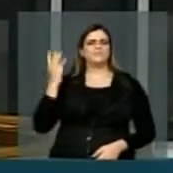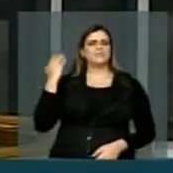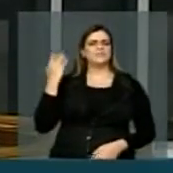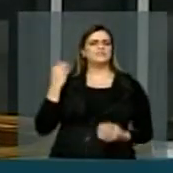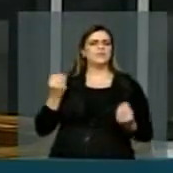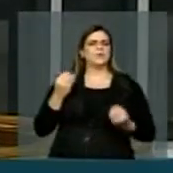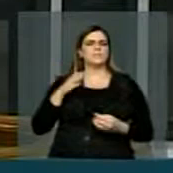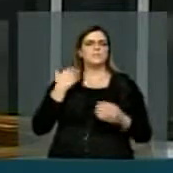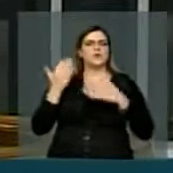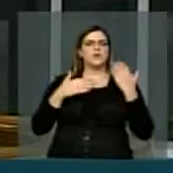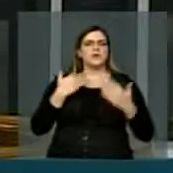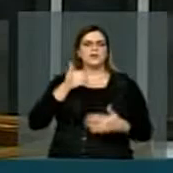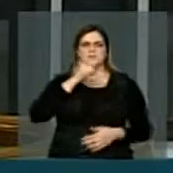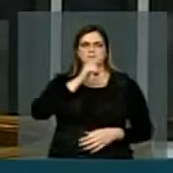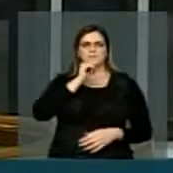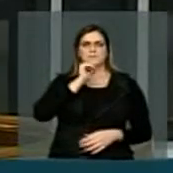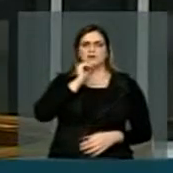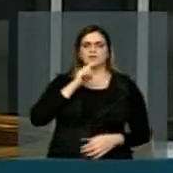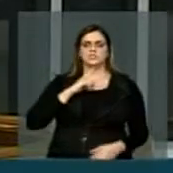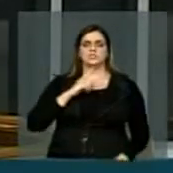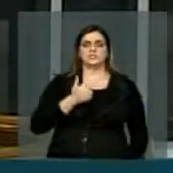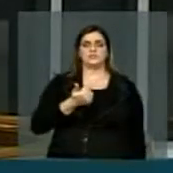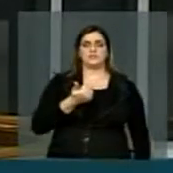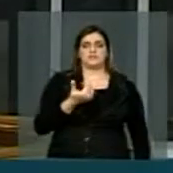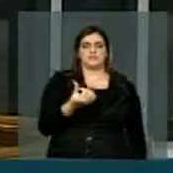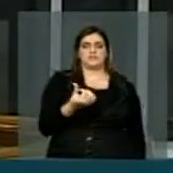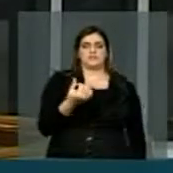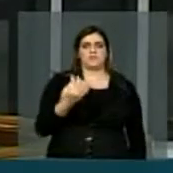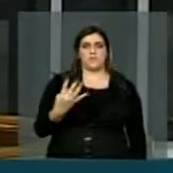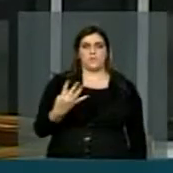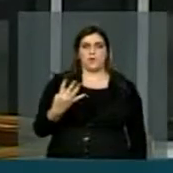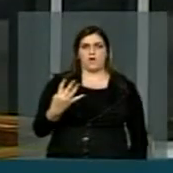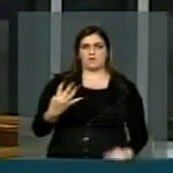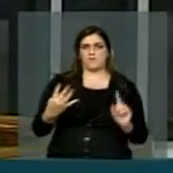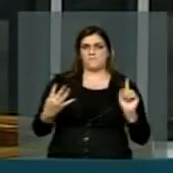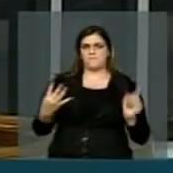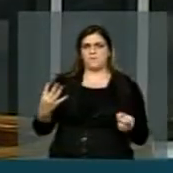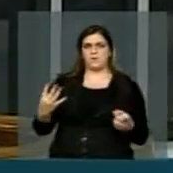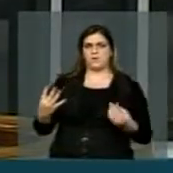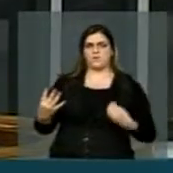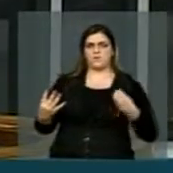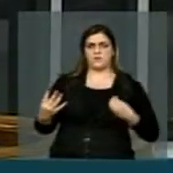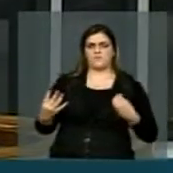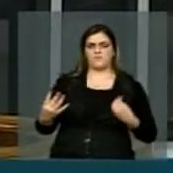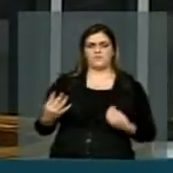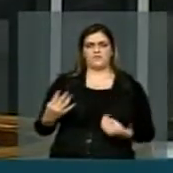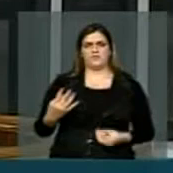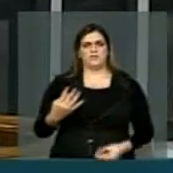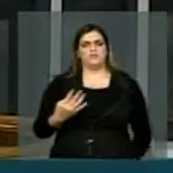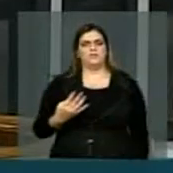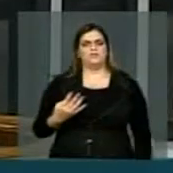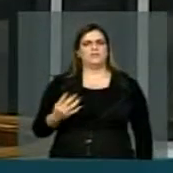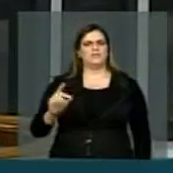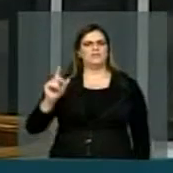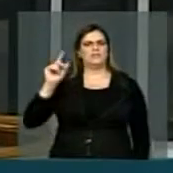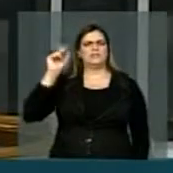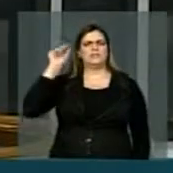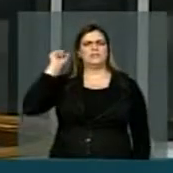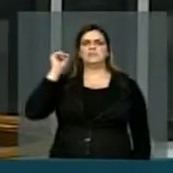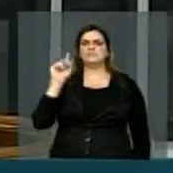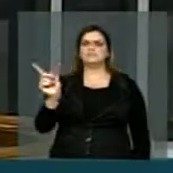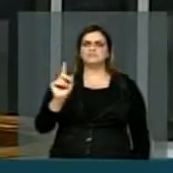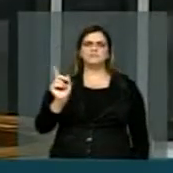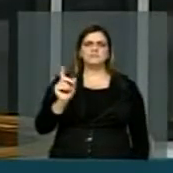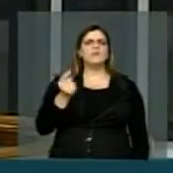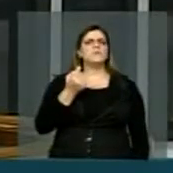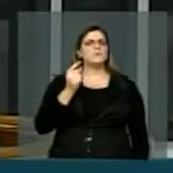Érica Cocai, era 164 por 1.000. Isso não foi nos primórdios do século